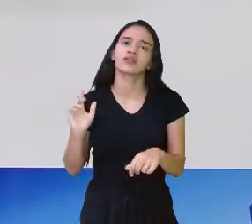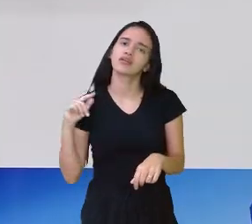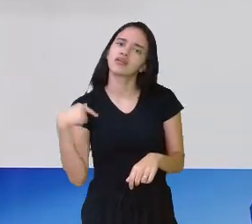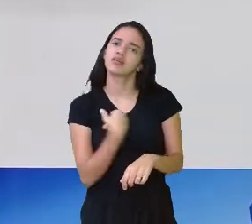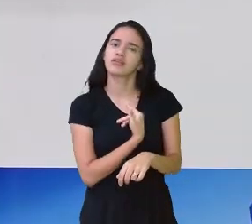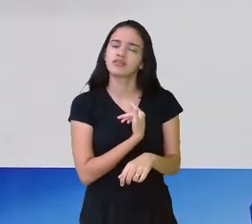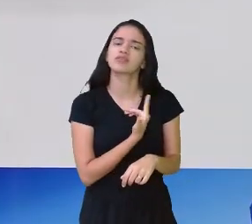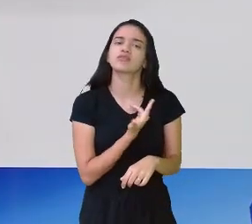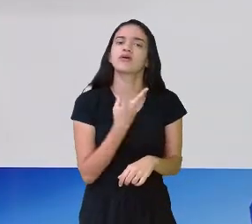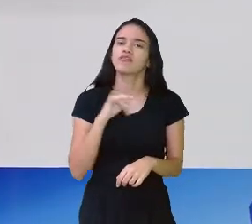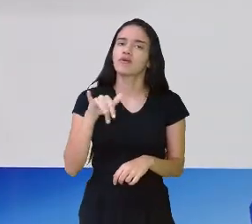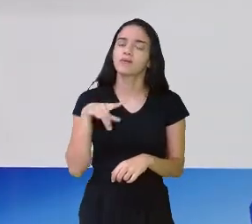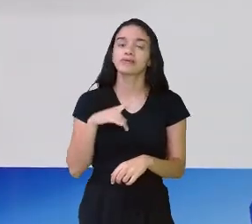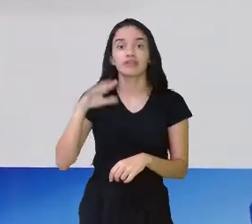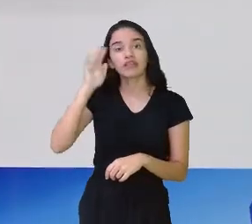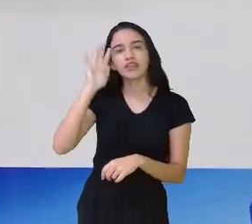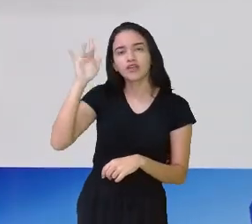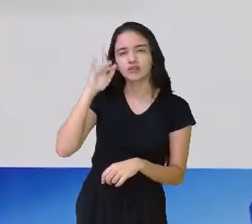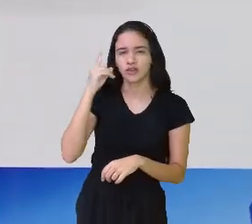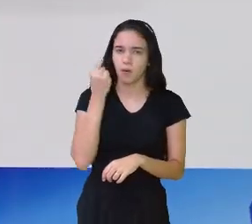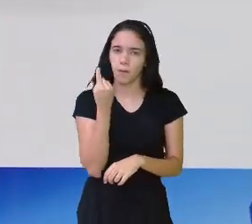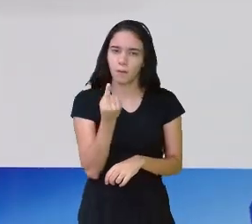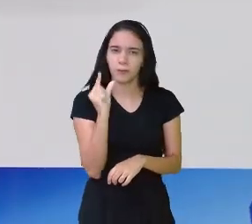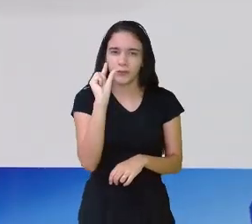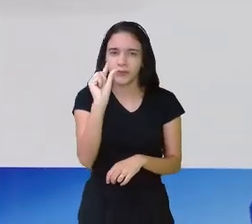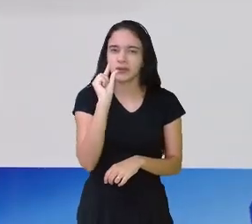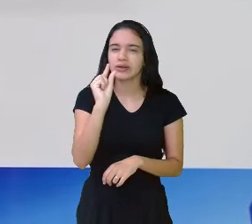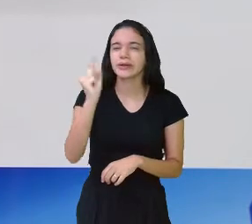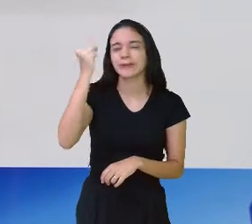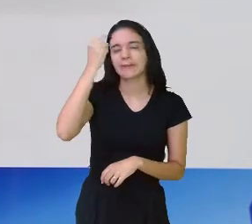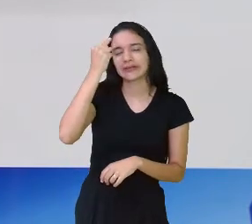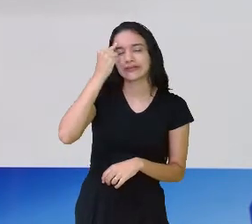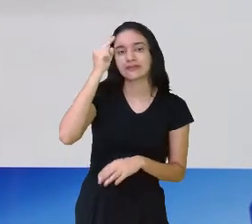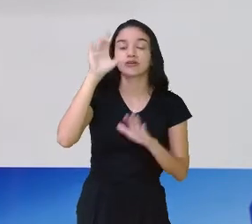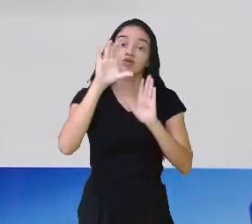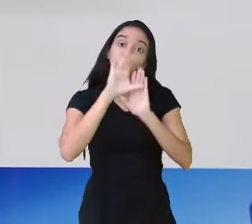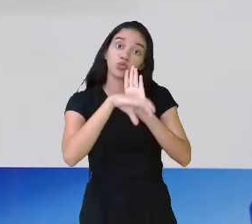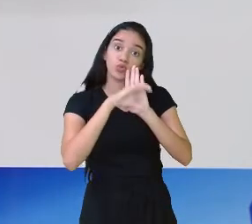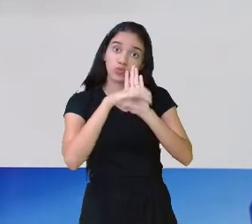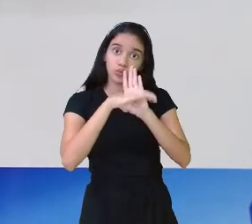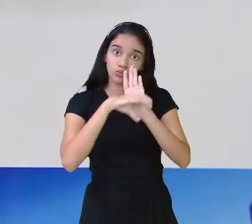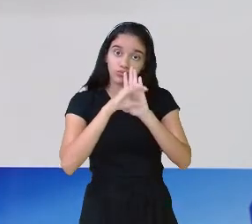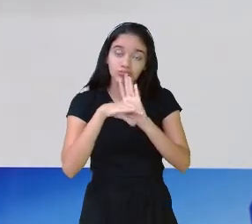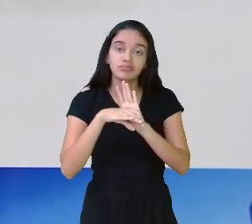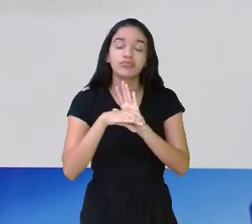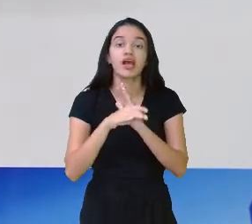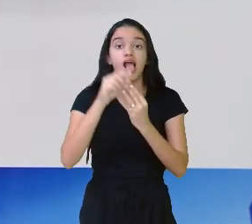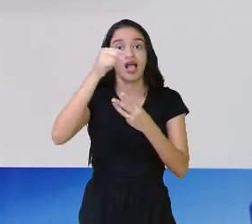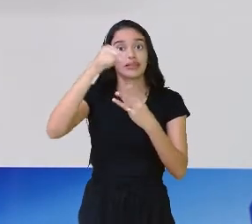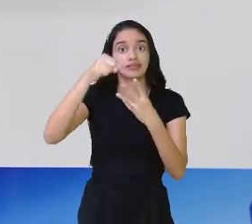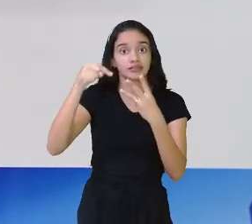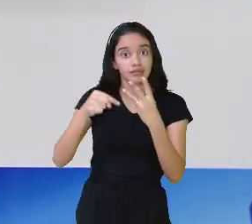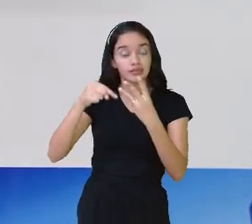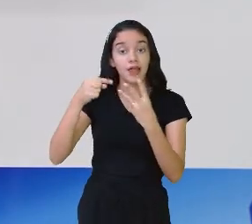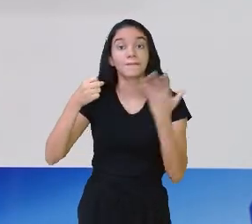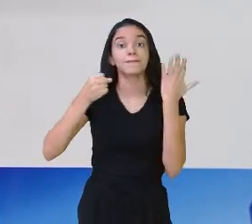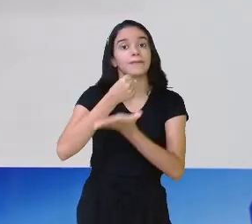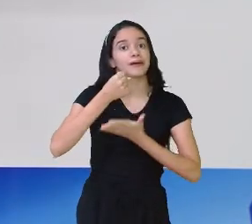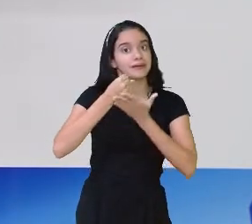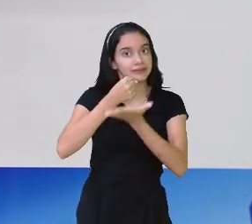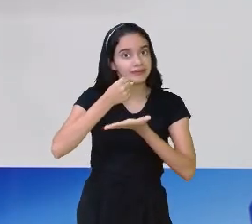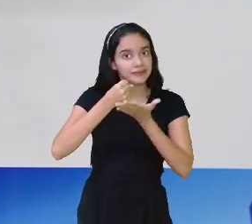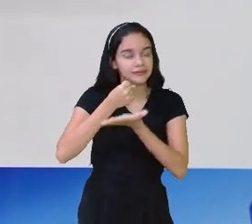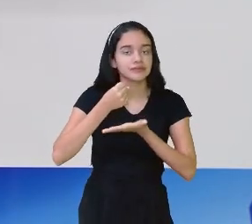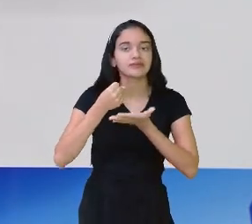gente vai teorizar um pouquinho, pensar um pouquinho, exato, conceituar um pouquinho esses 3 elementos básicos,